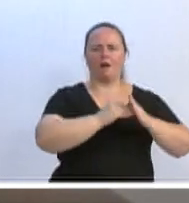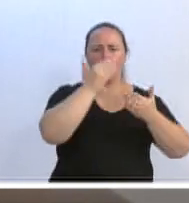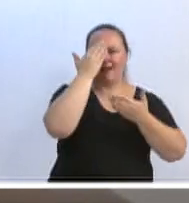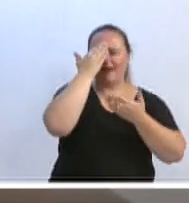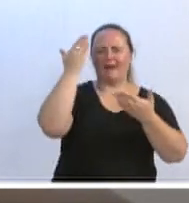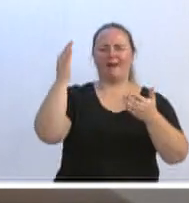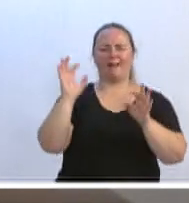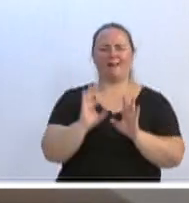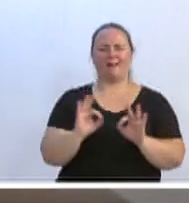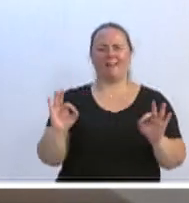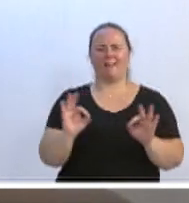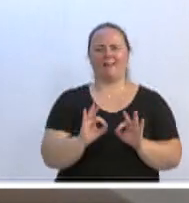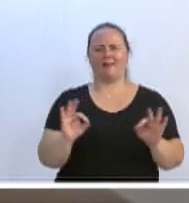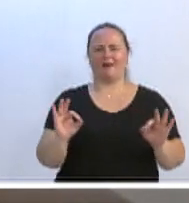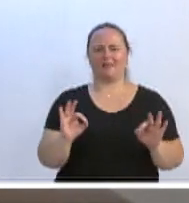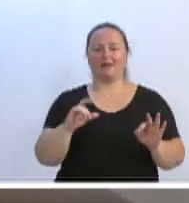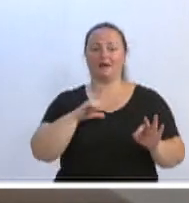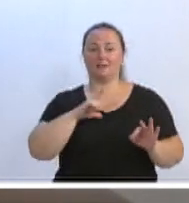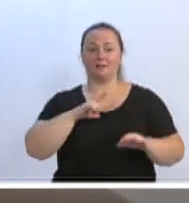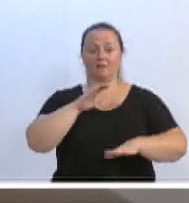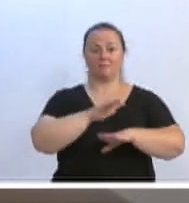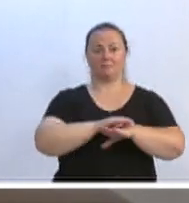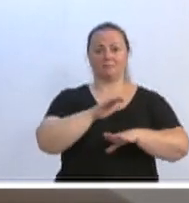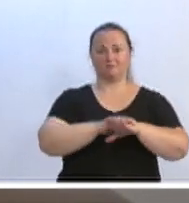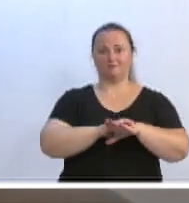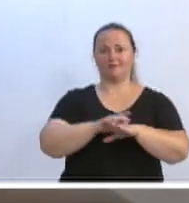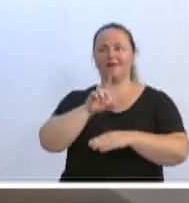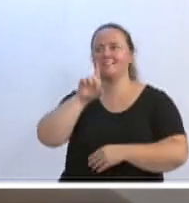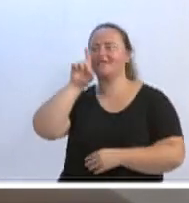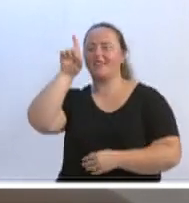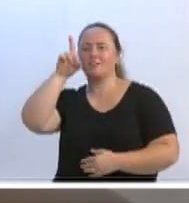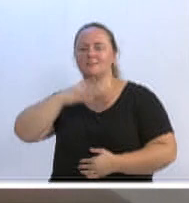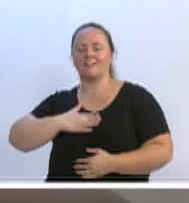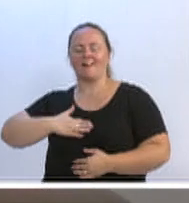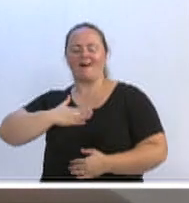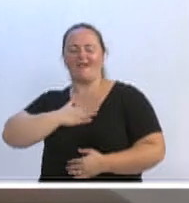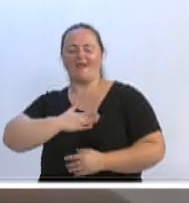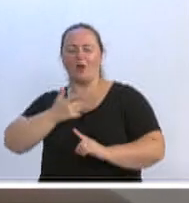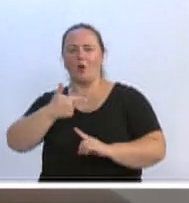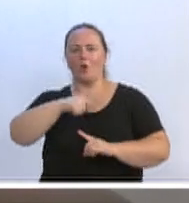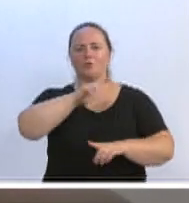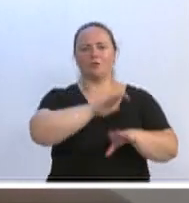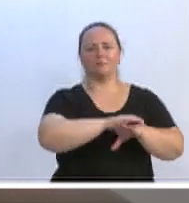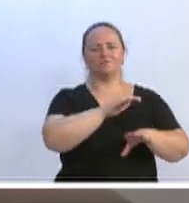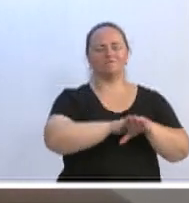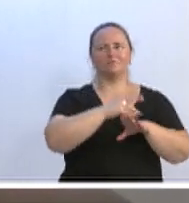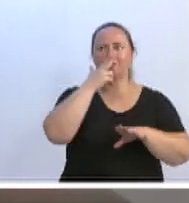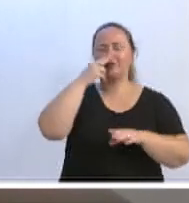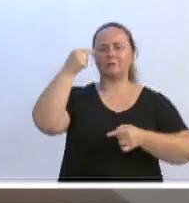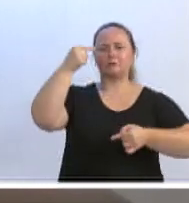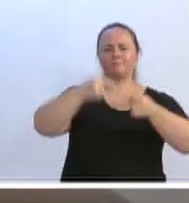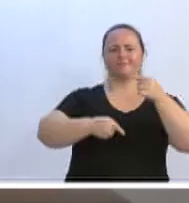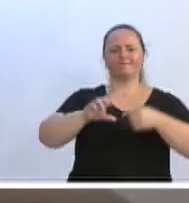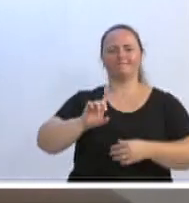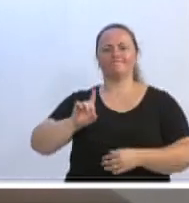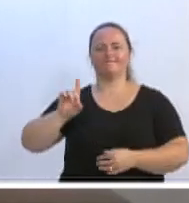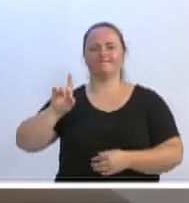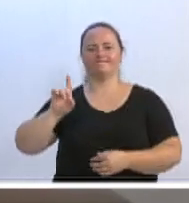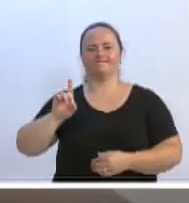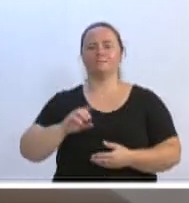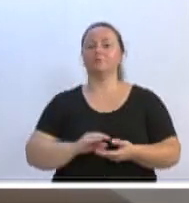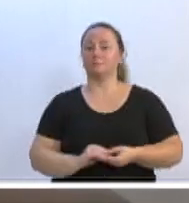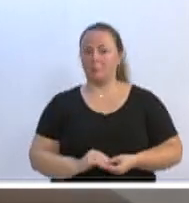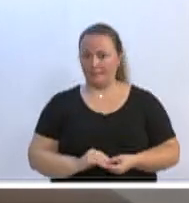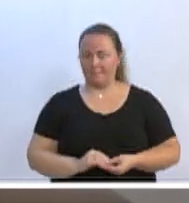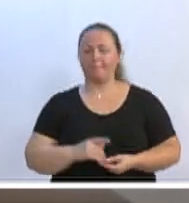obediência e uma obra de desobediência. É a obra representada através de